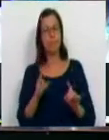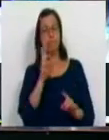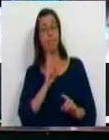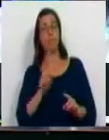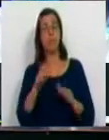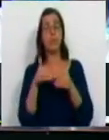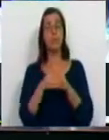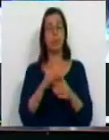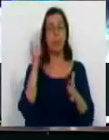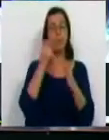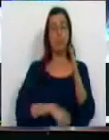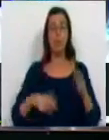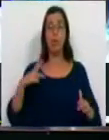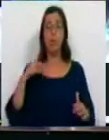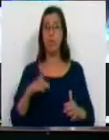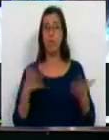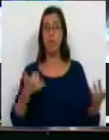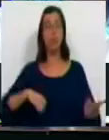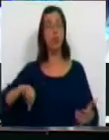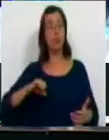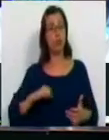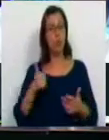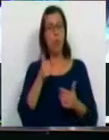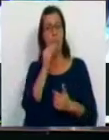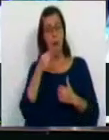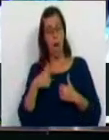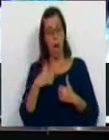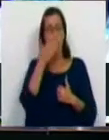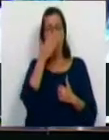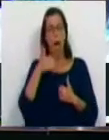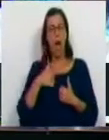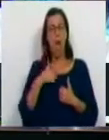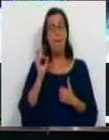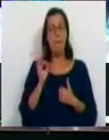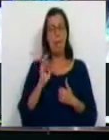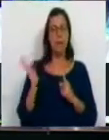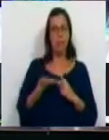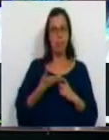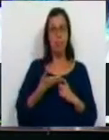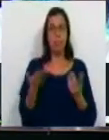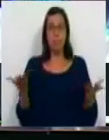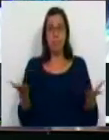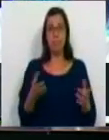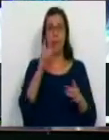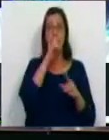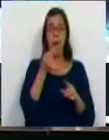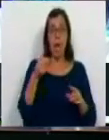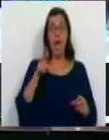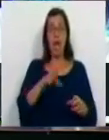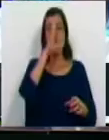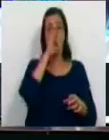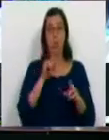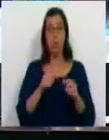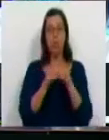Olhemos para o processo das sanções a Portugal e a Espanha. O bom aluno que aparentemente já precisa de ser castigado. Aquele a quem, no anterior